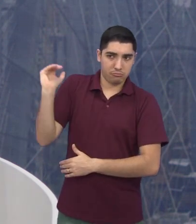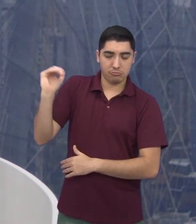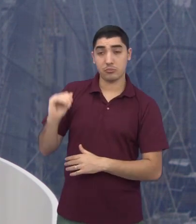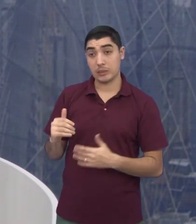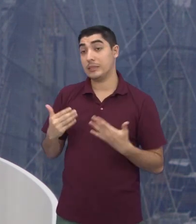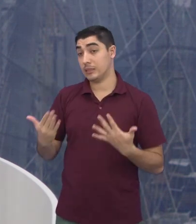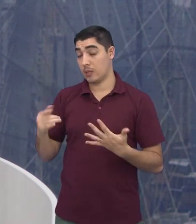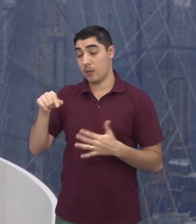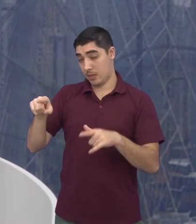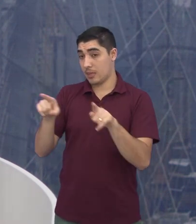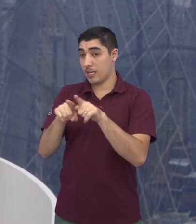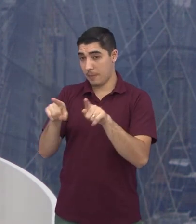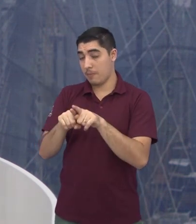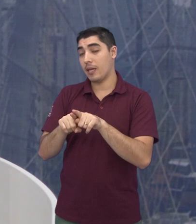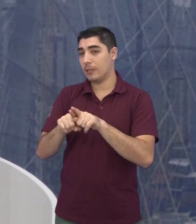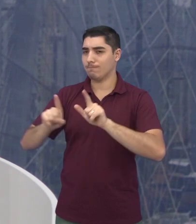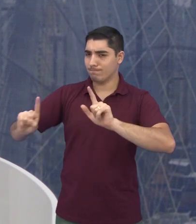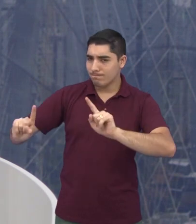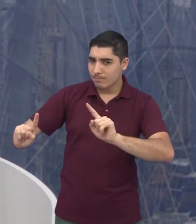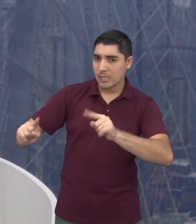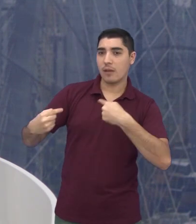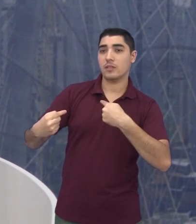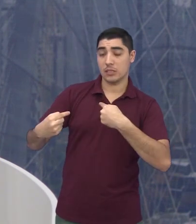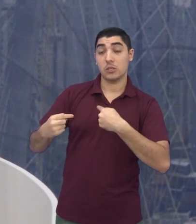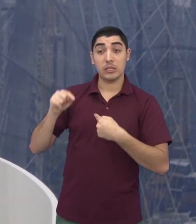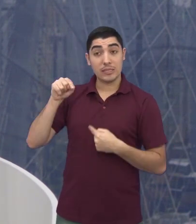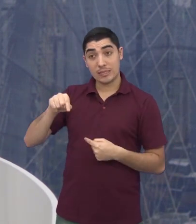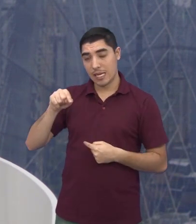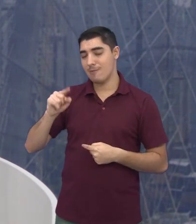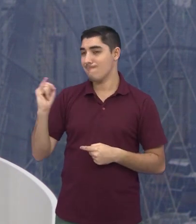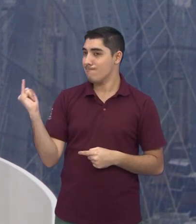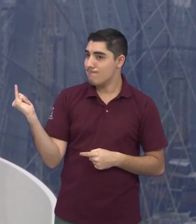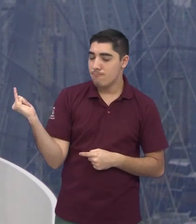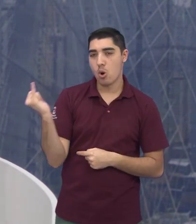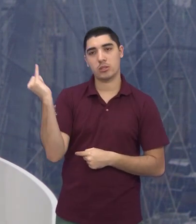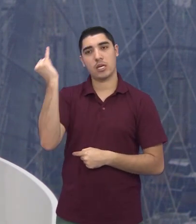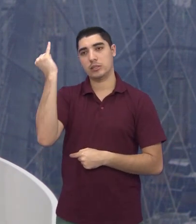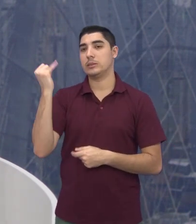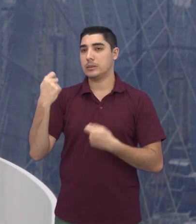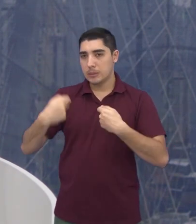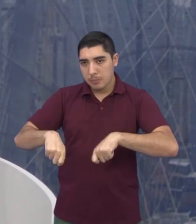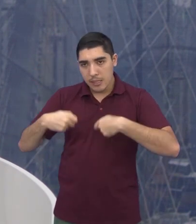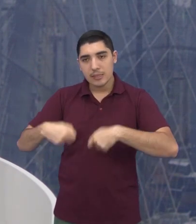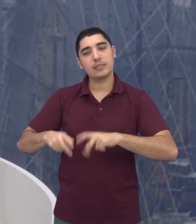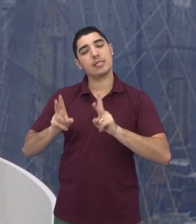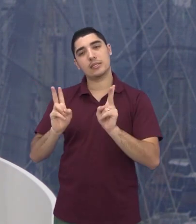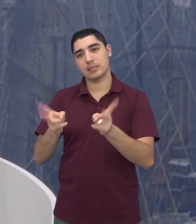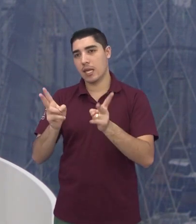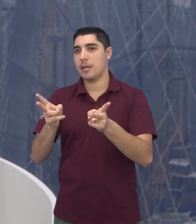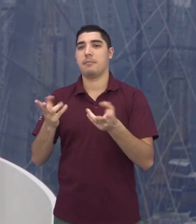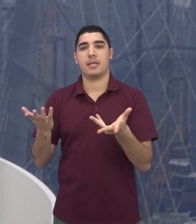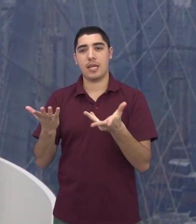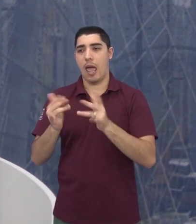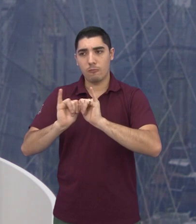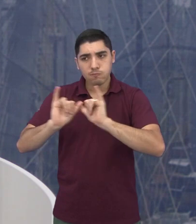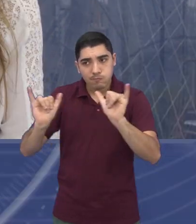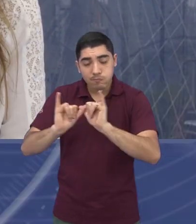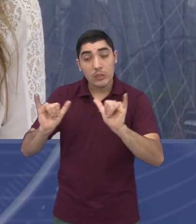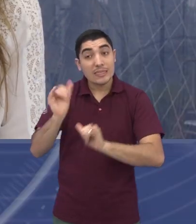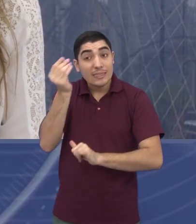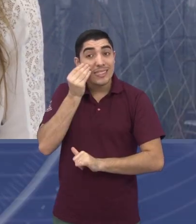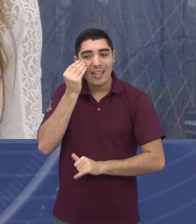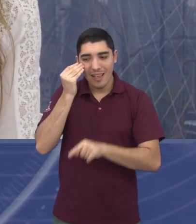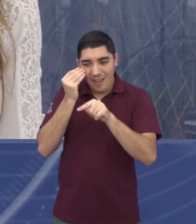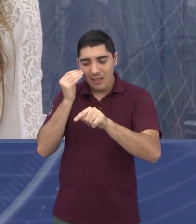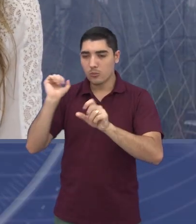é também um desafio, né, e uma situação muito importante que a gente deve olhar e modificar,